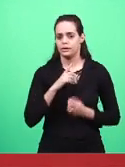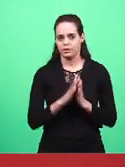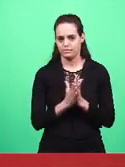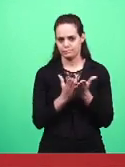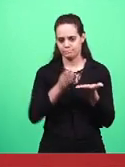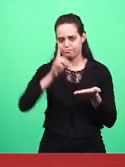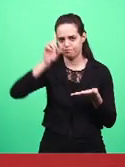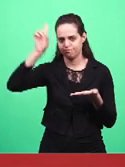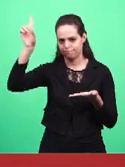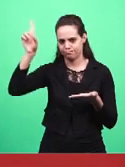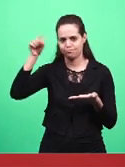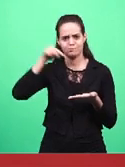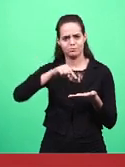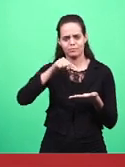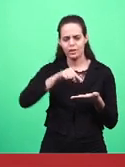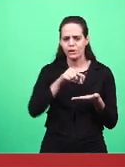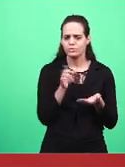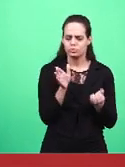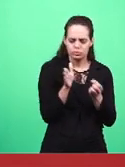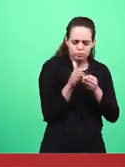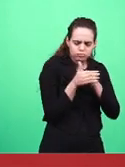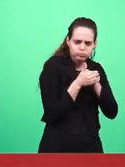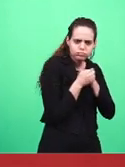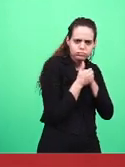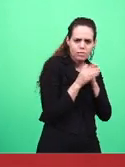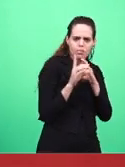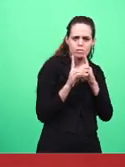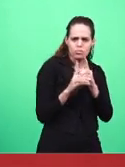Eu vim-me embora. Agora, já que eu comecei a contar,